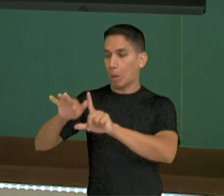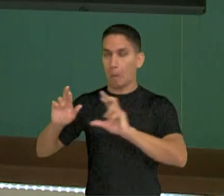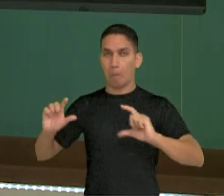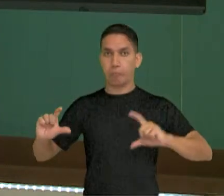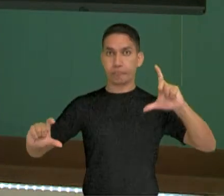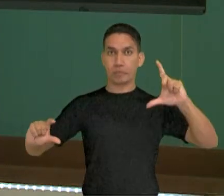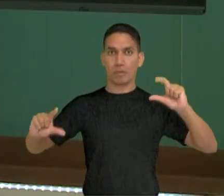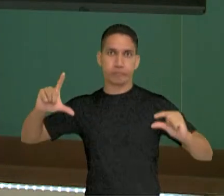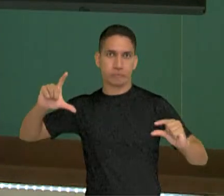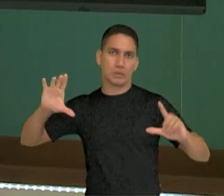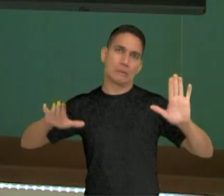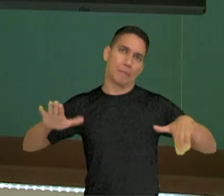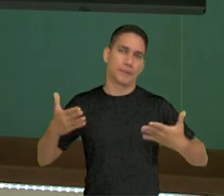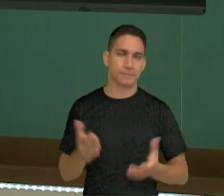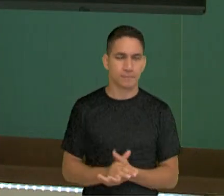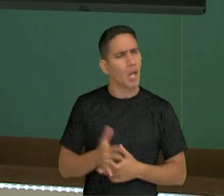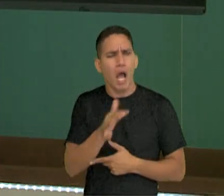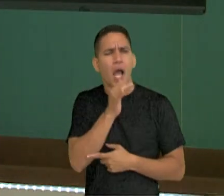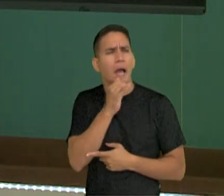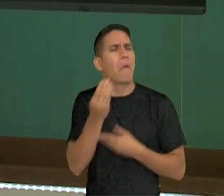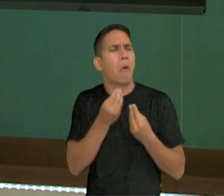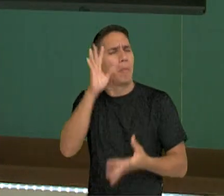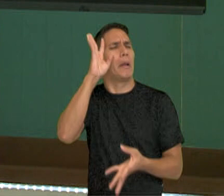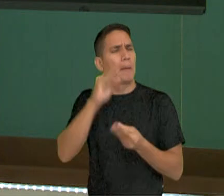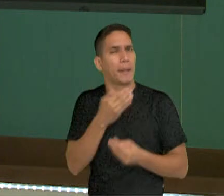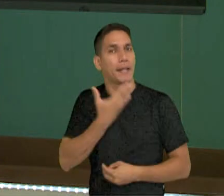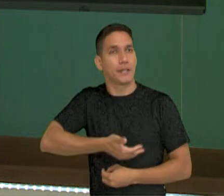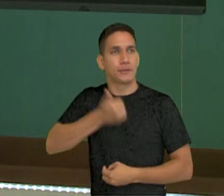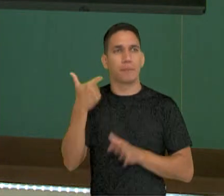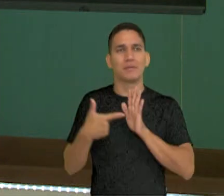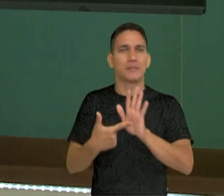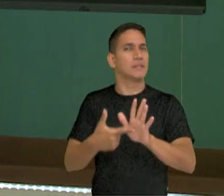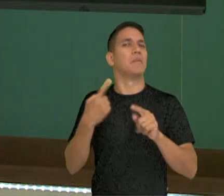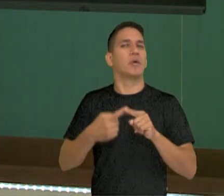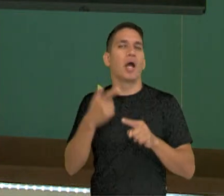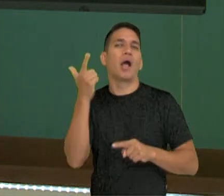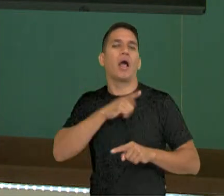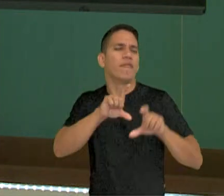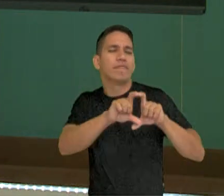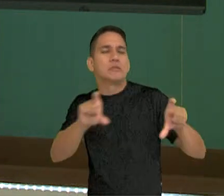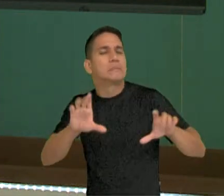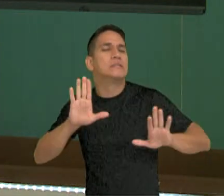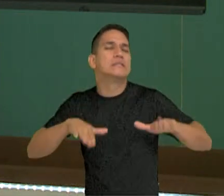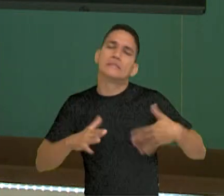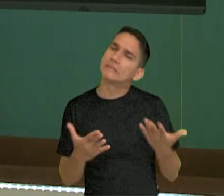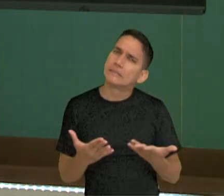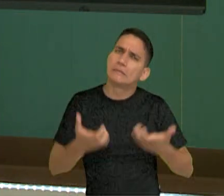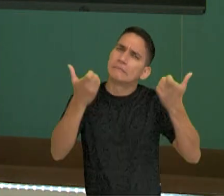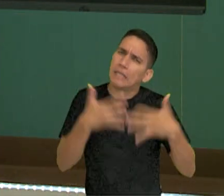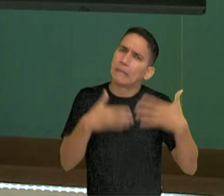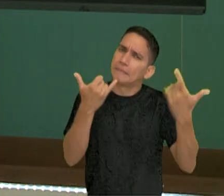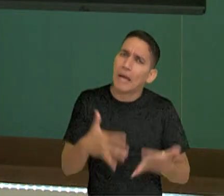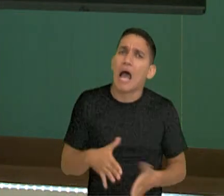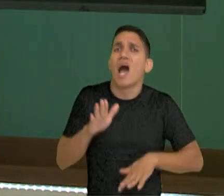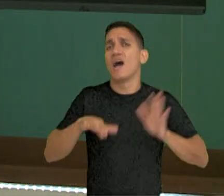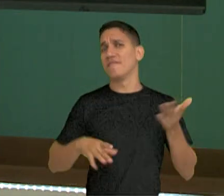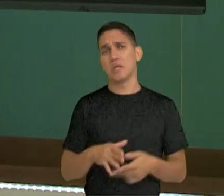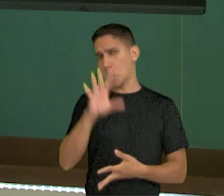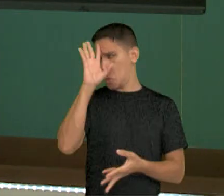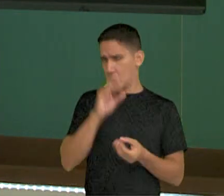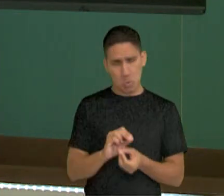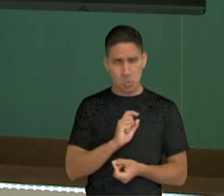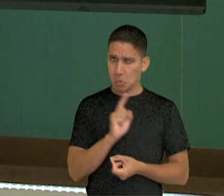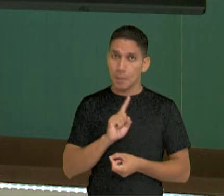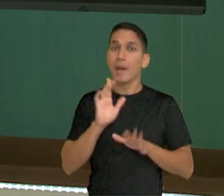num exemplo, daí fica muito mais fácil a compreensão, né? Que mostrar as fórmulas, às vezes, e falar muito, às vezes a gente não consegue compreender.